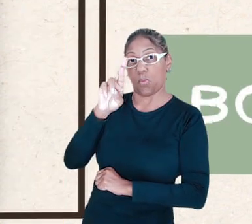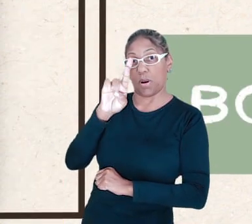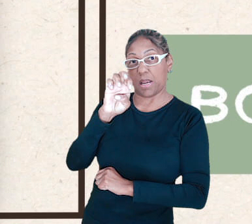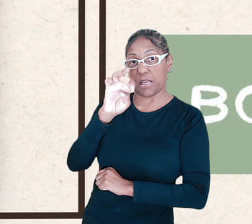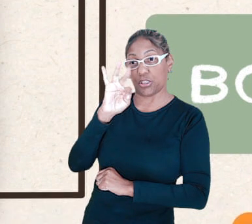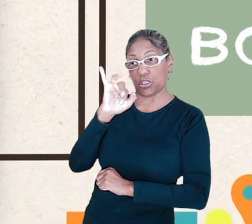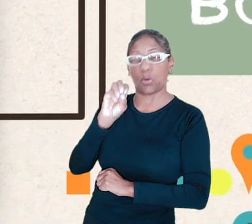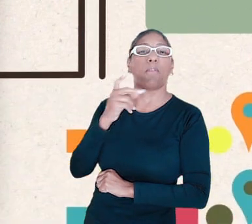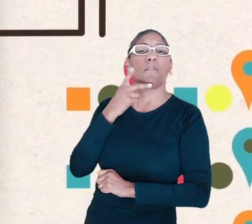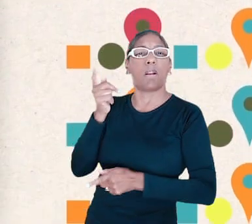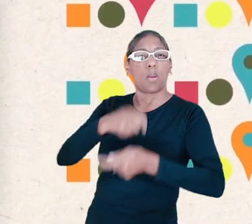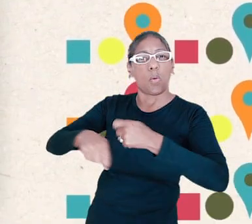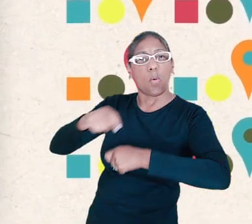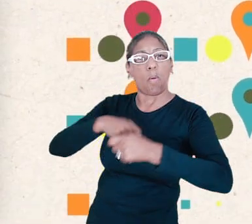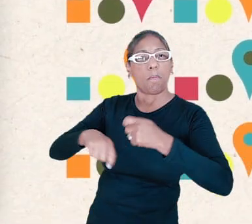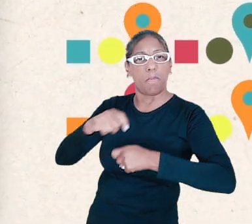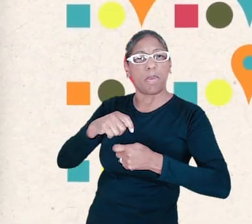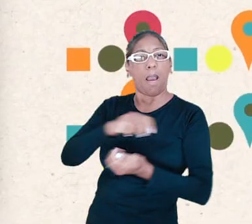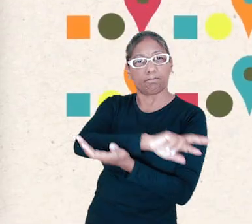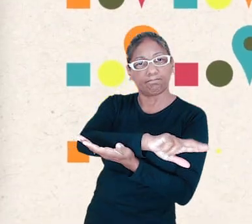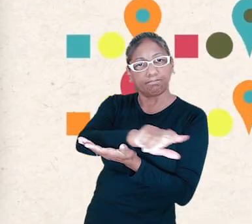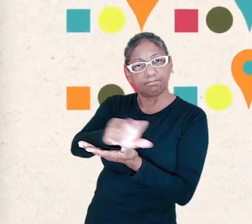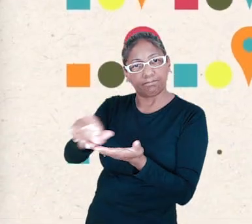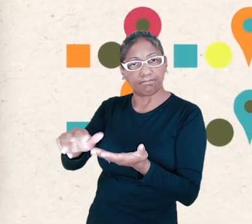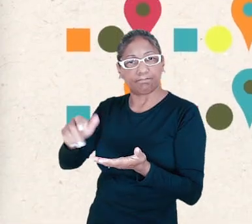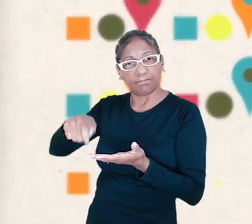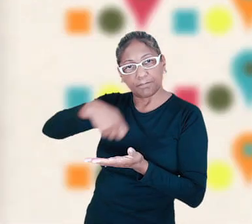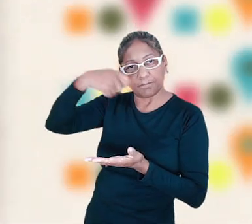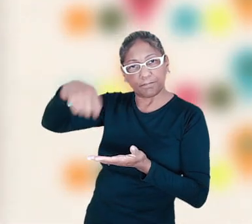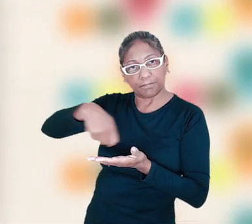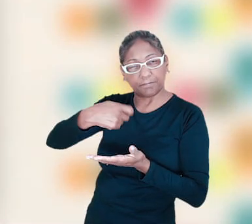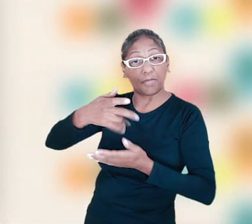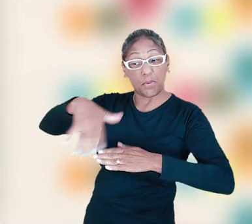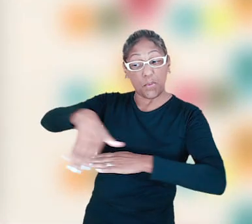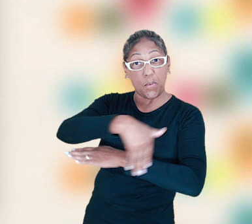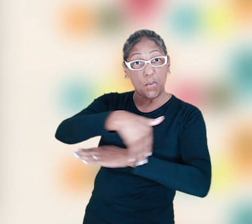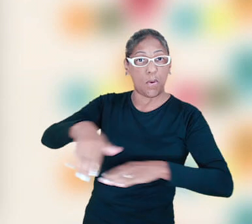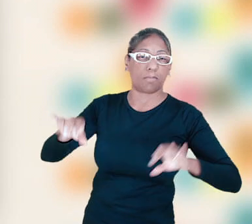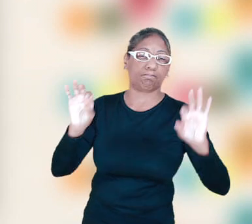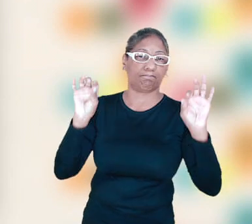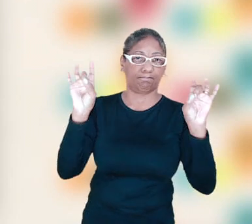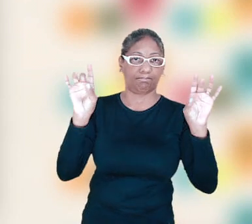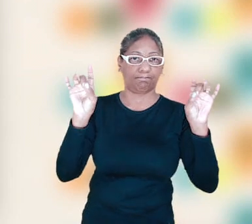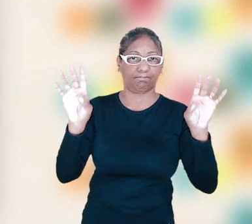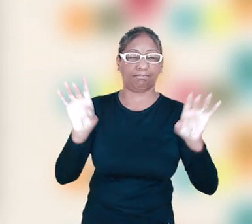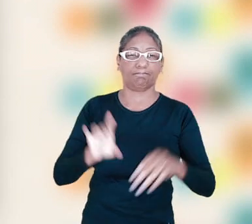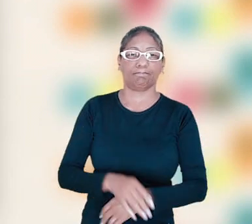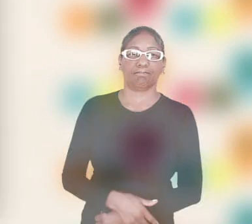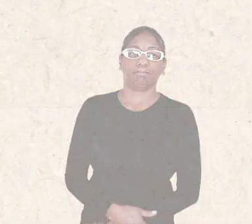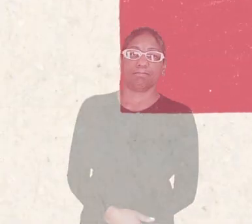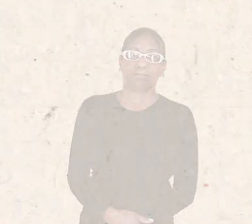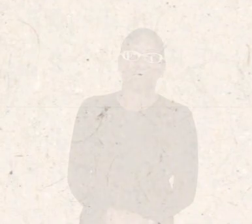no bairro do Bom Retiro e conhecemos sua riqueza gastronômica, que representa a cultura de diversos países ao longo de